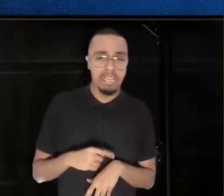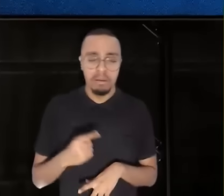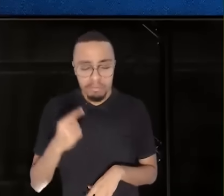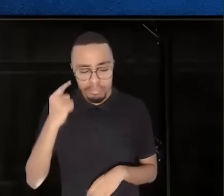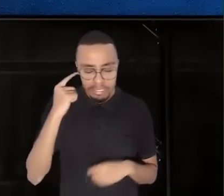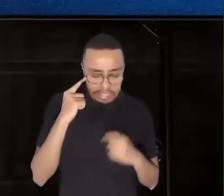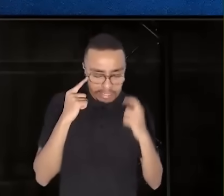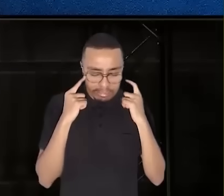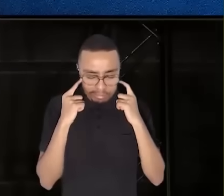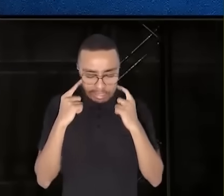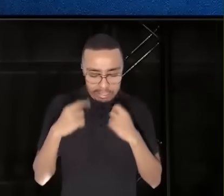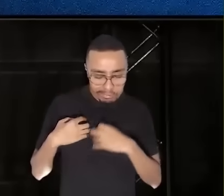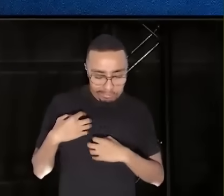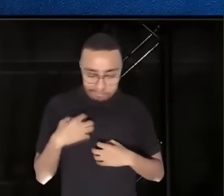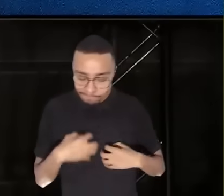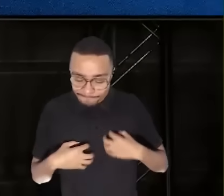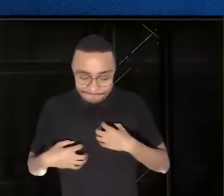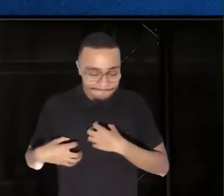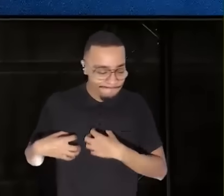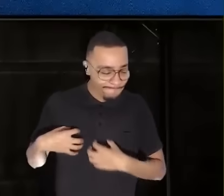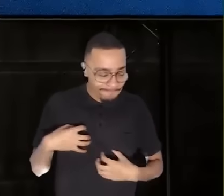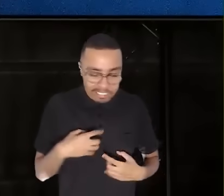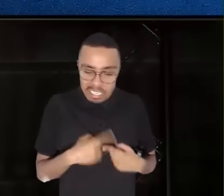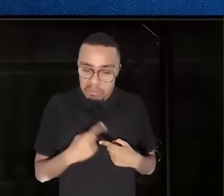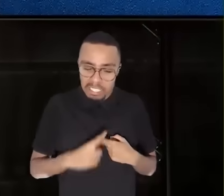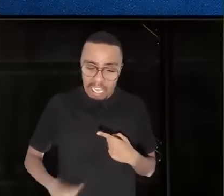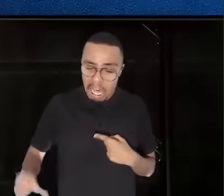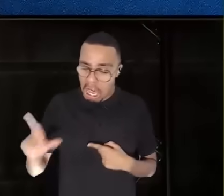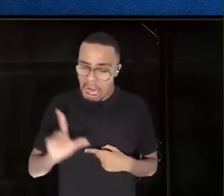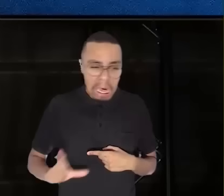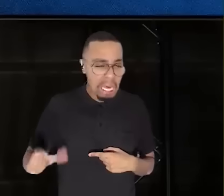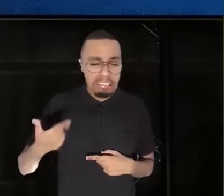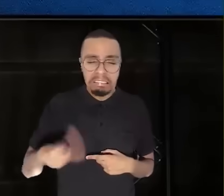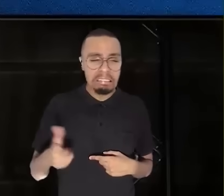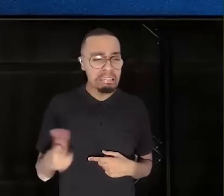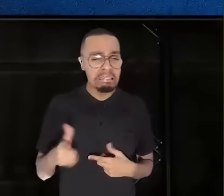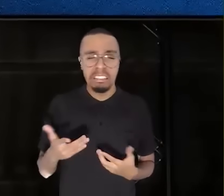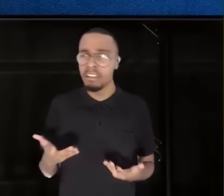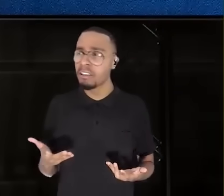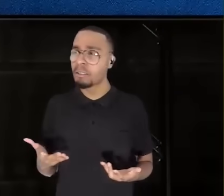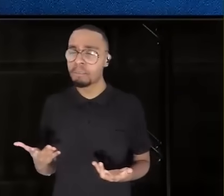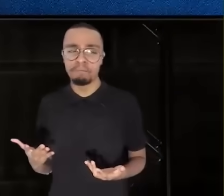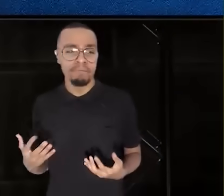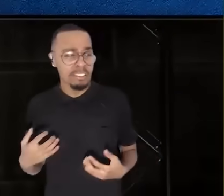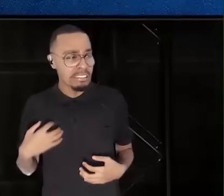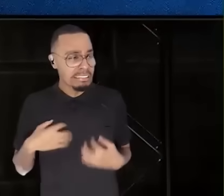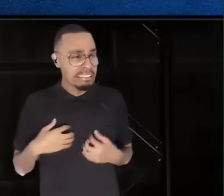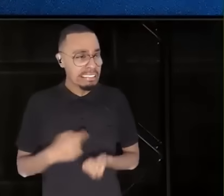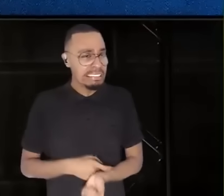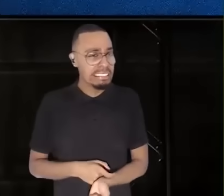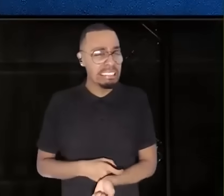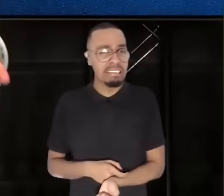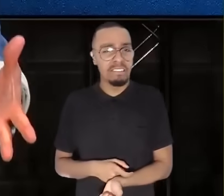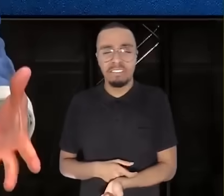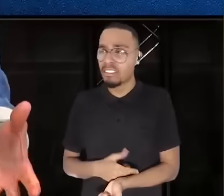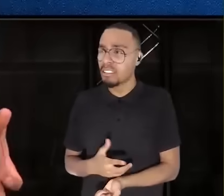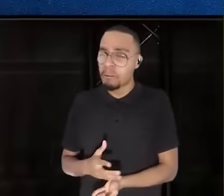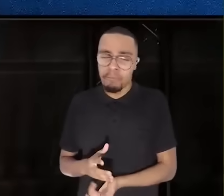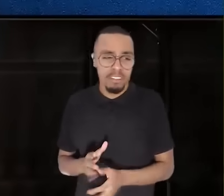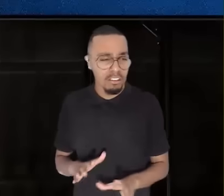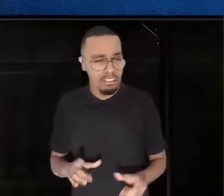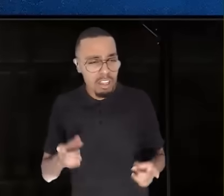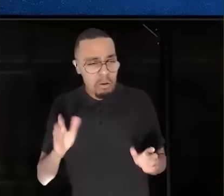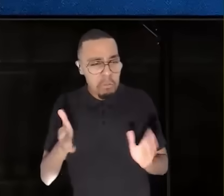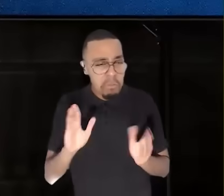nós estamos, ficamos angustiados, porque não faz sentido, nos deixa nervosos, porque algumas vezes as coisas estão lentas